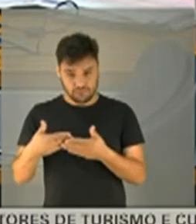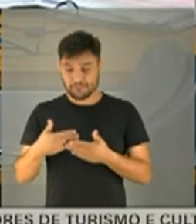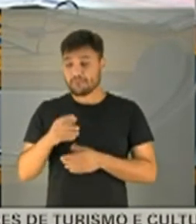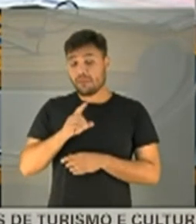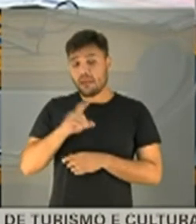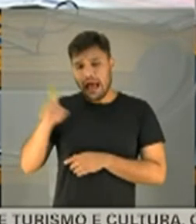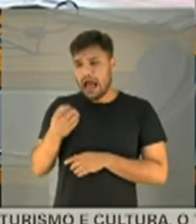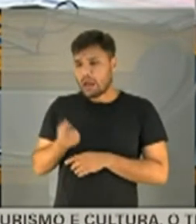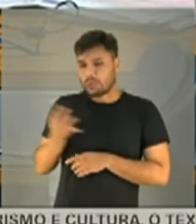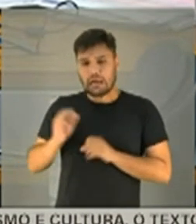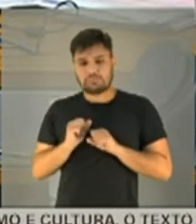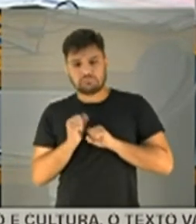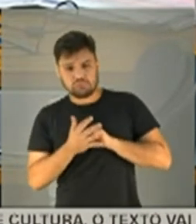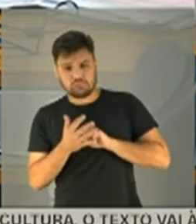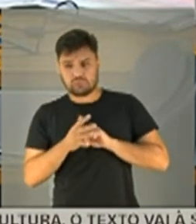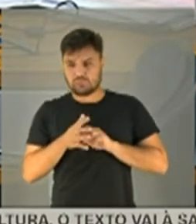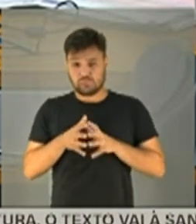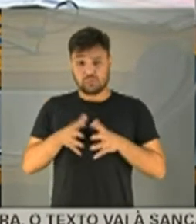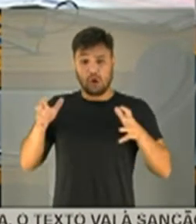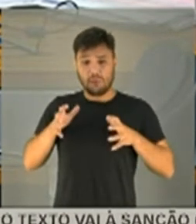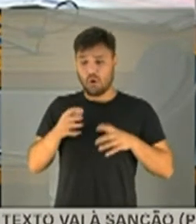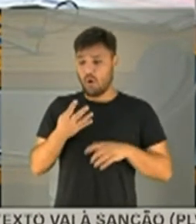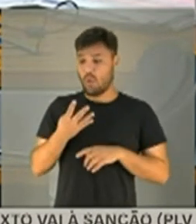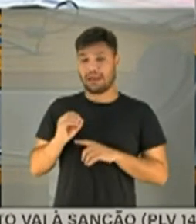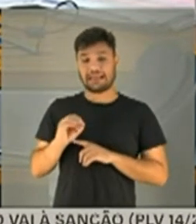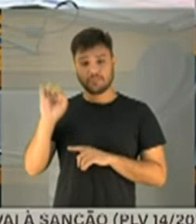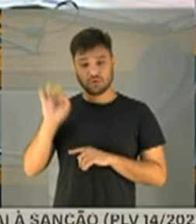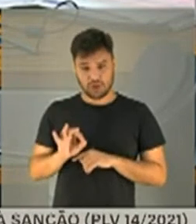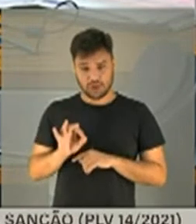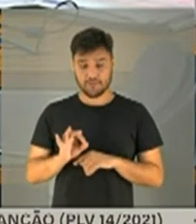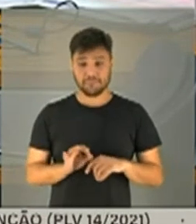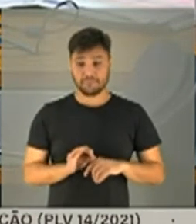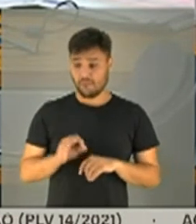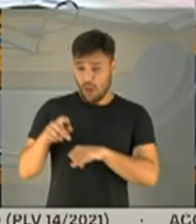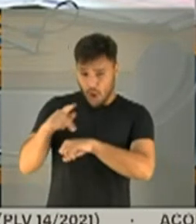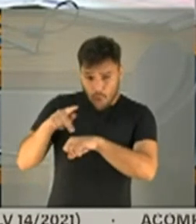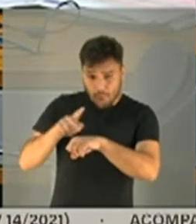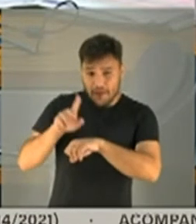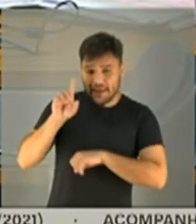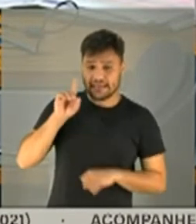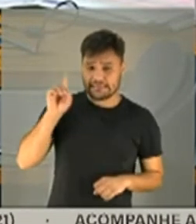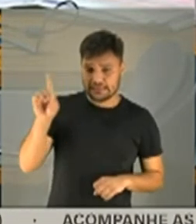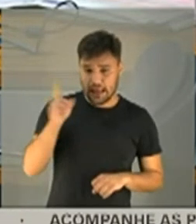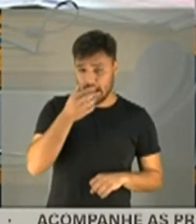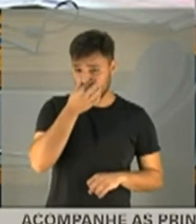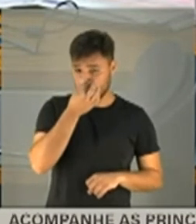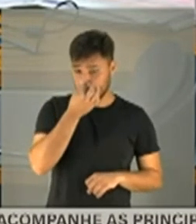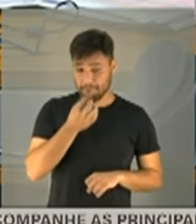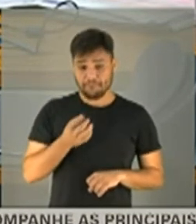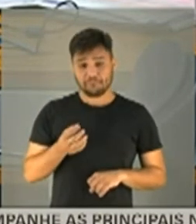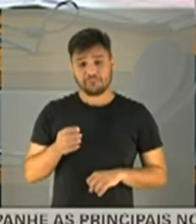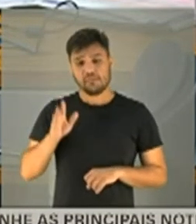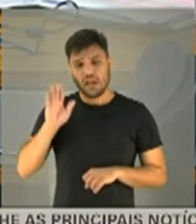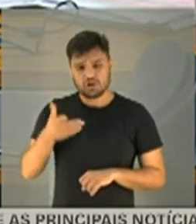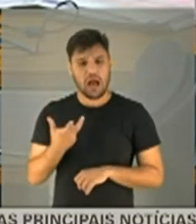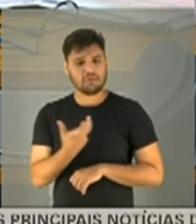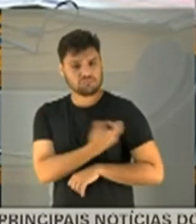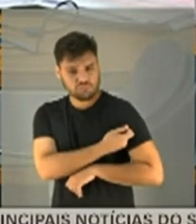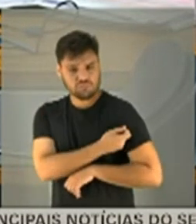de casos foi de quase 40%. Informa ainda que o país próximo da gente aqui já